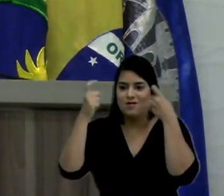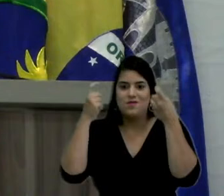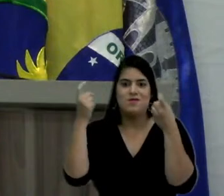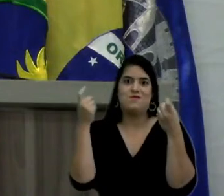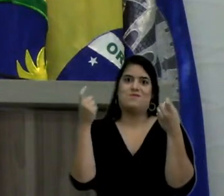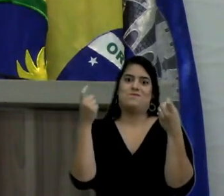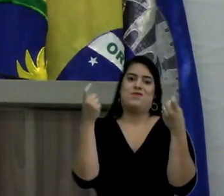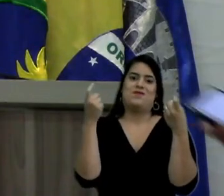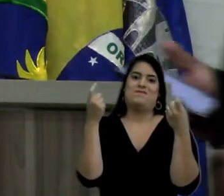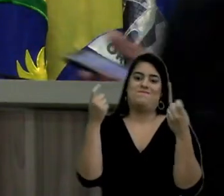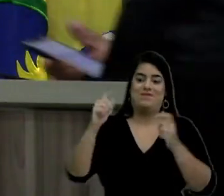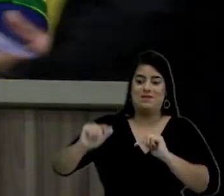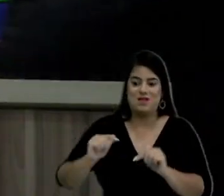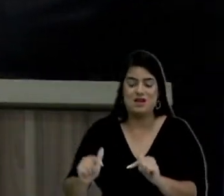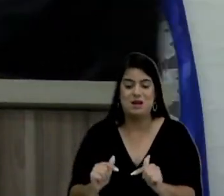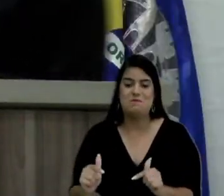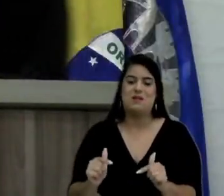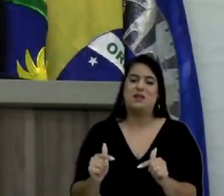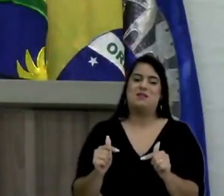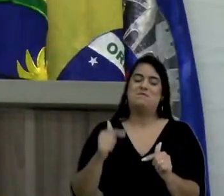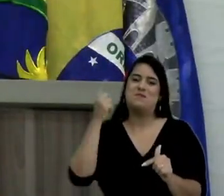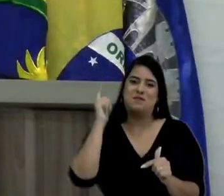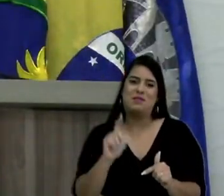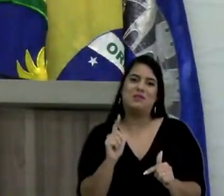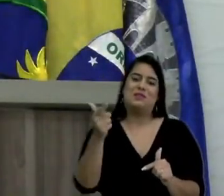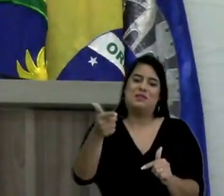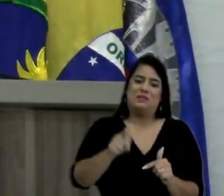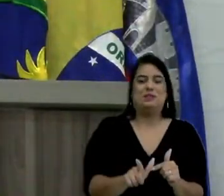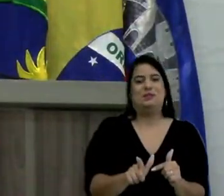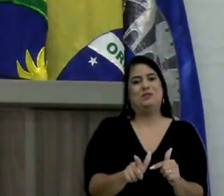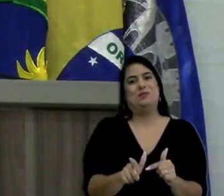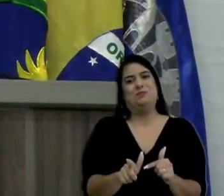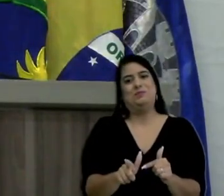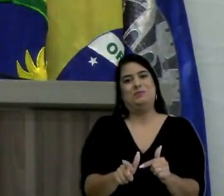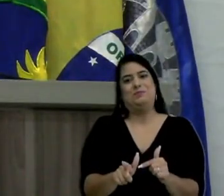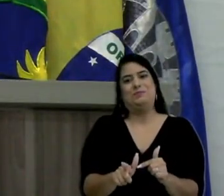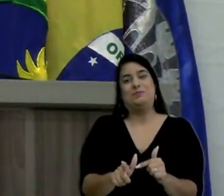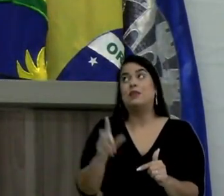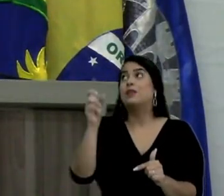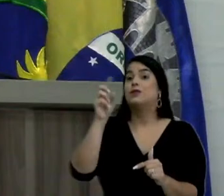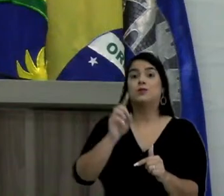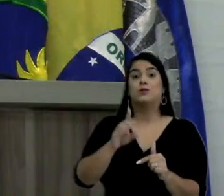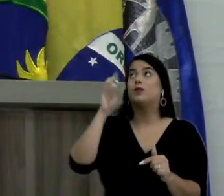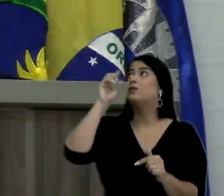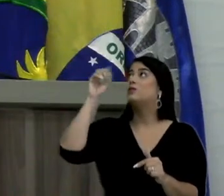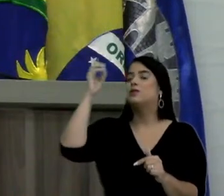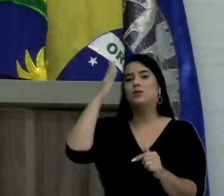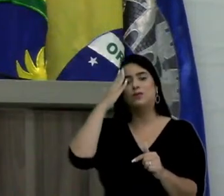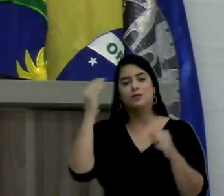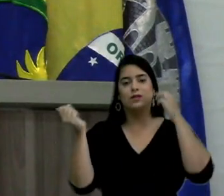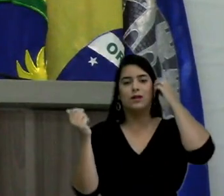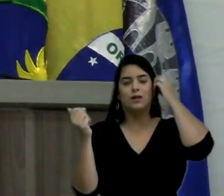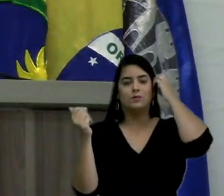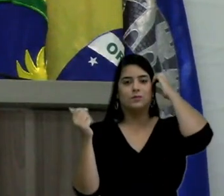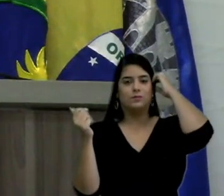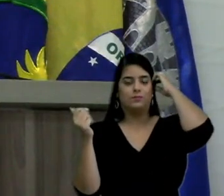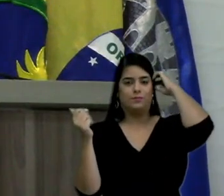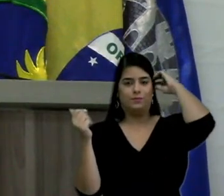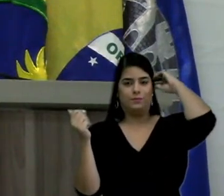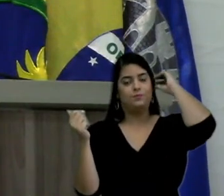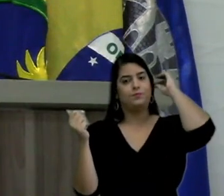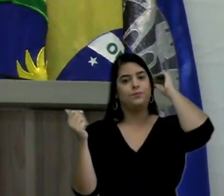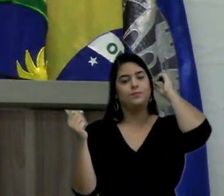novamente mas quem sabe é Deus quem é que vai voltar para aqui para representar cada cidadão que está em casa nos